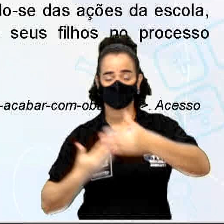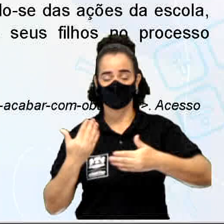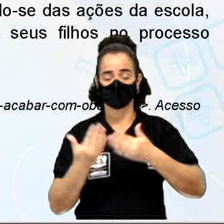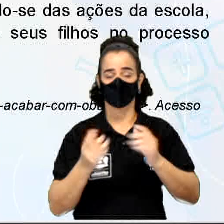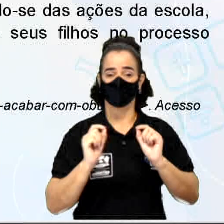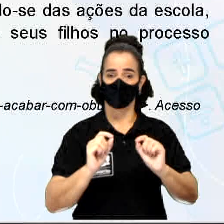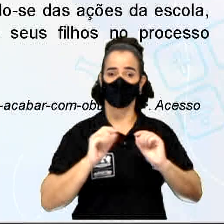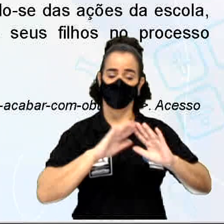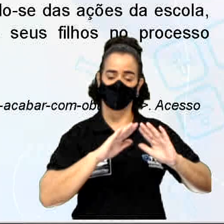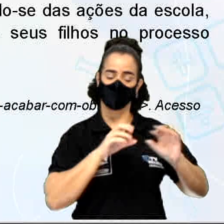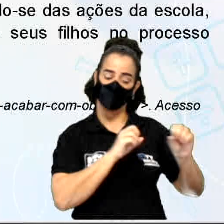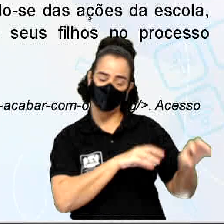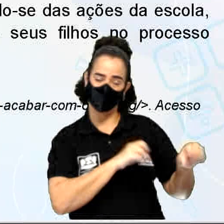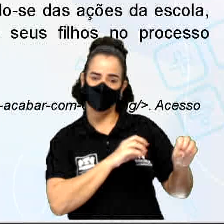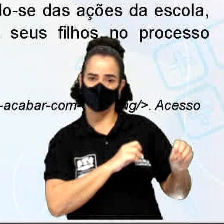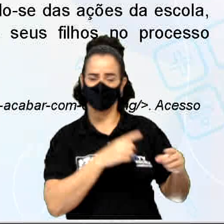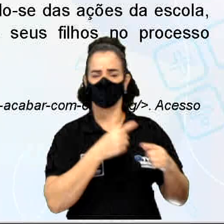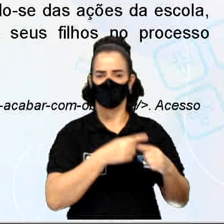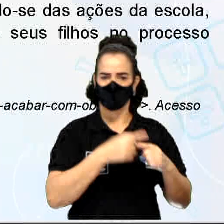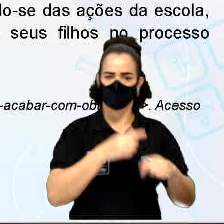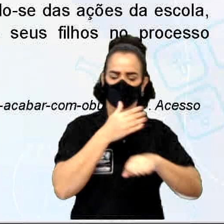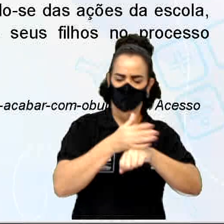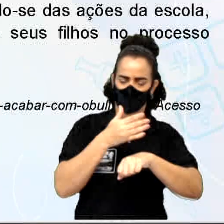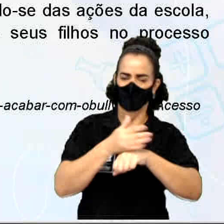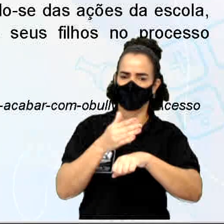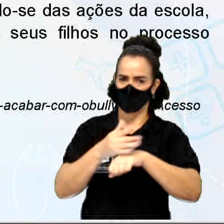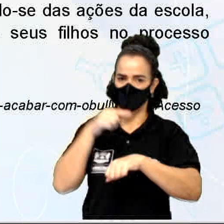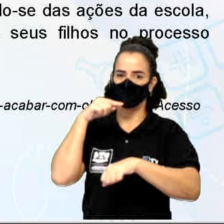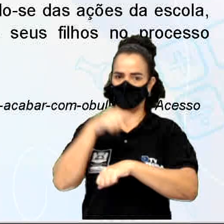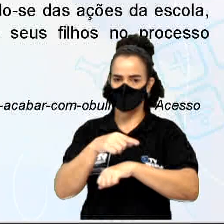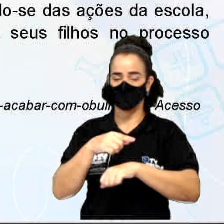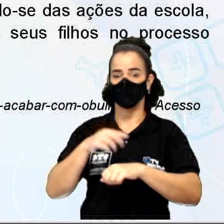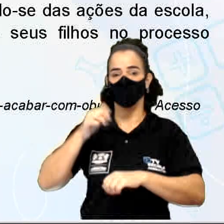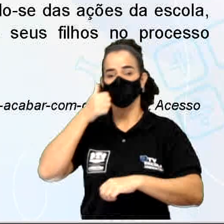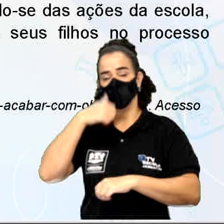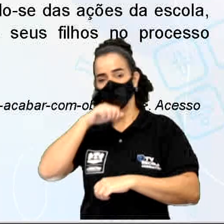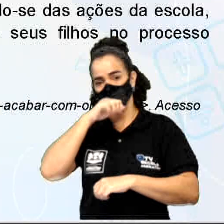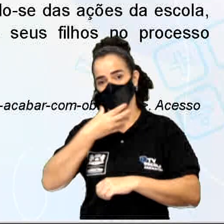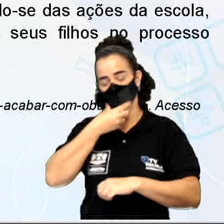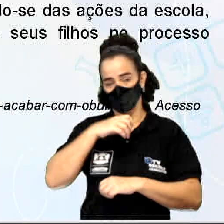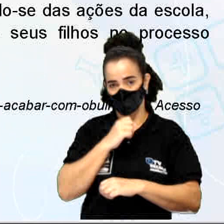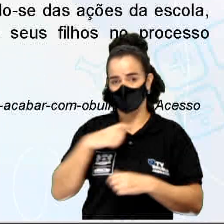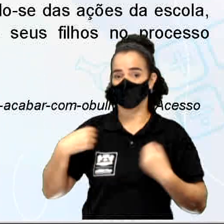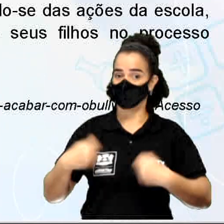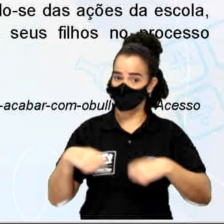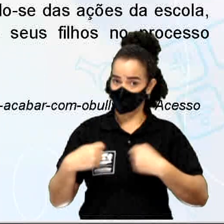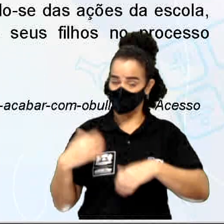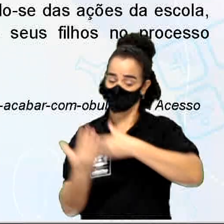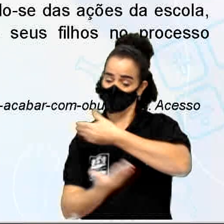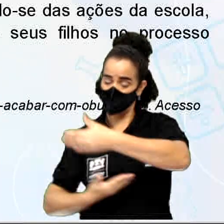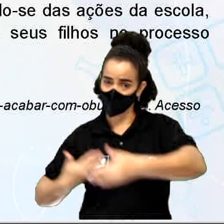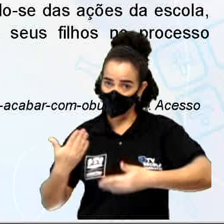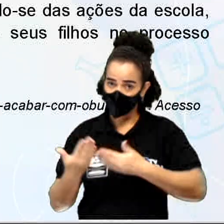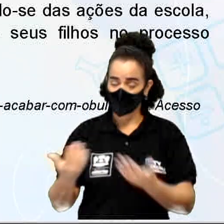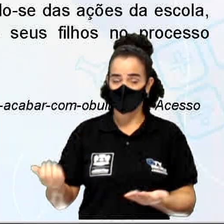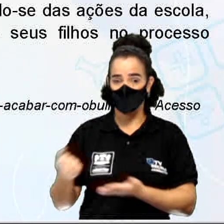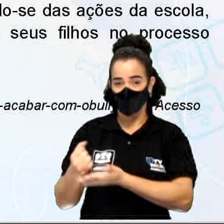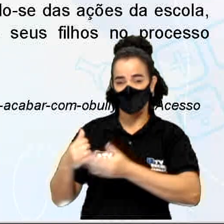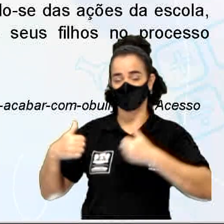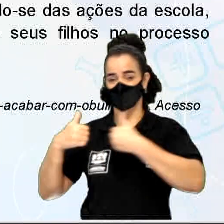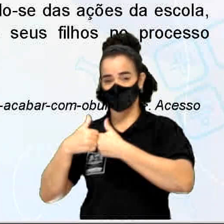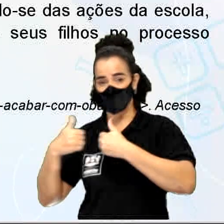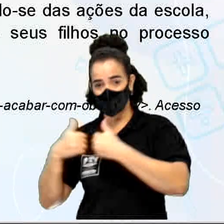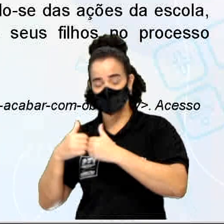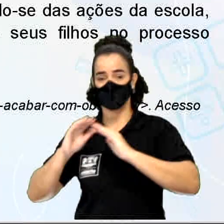é imprescindível para o sucesso das práticas adotadas. Os pais devem se envolver ativamente, aproximando-se das ações da